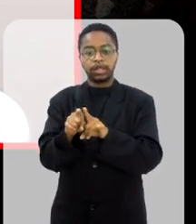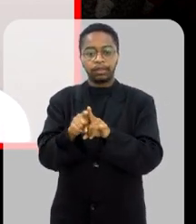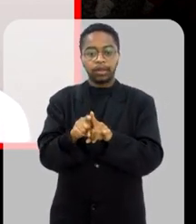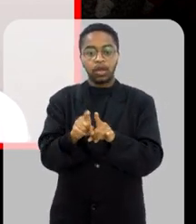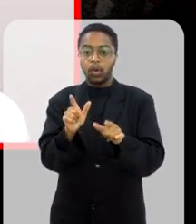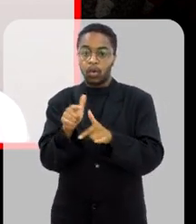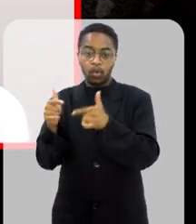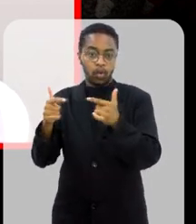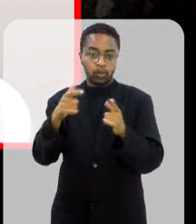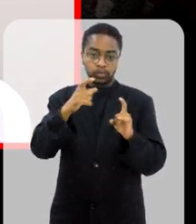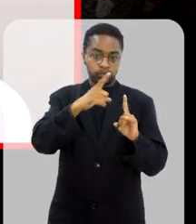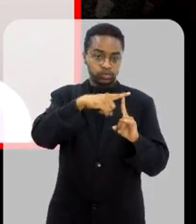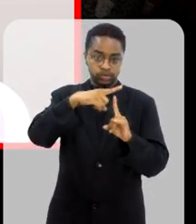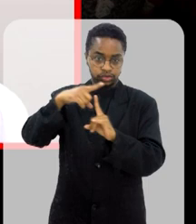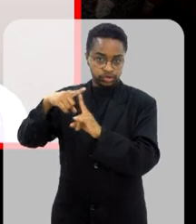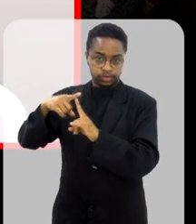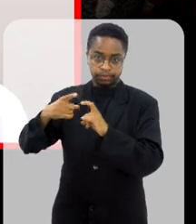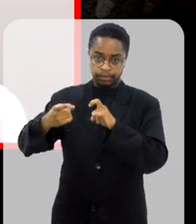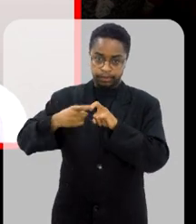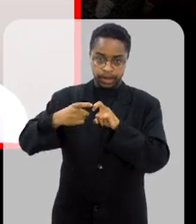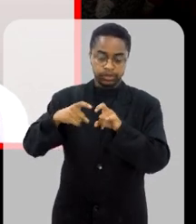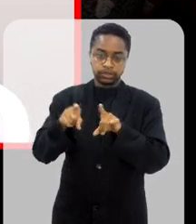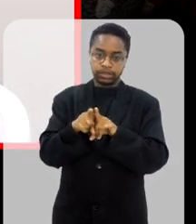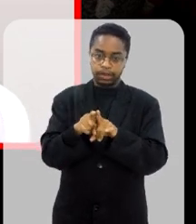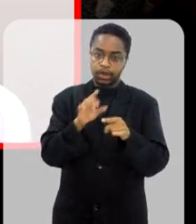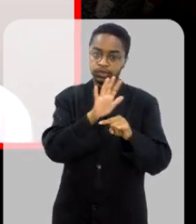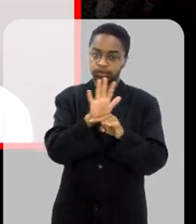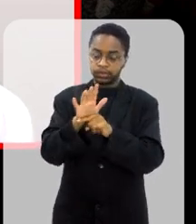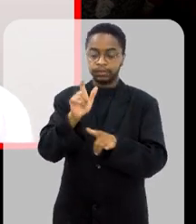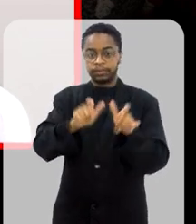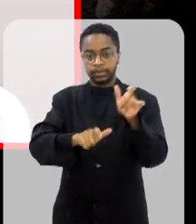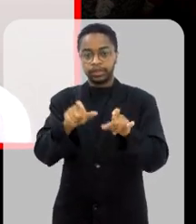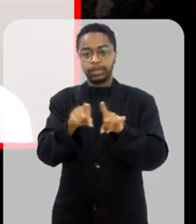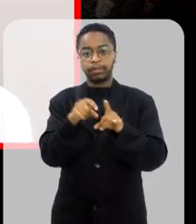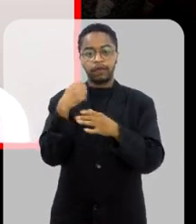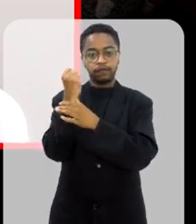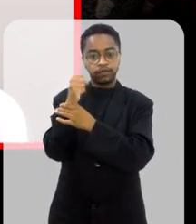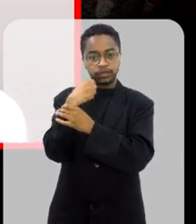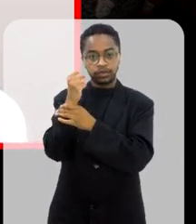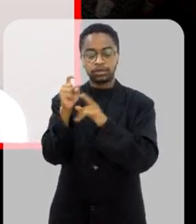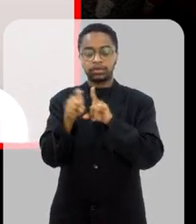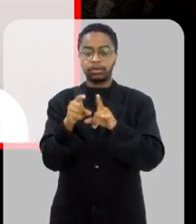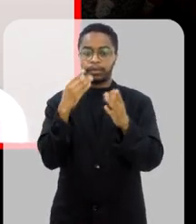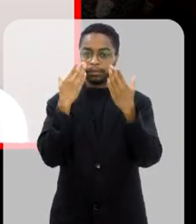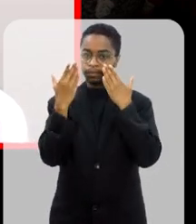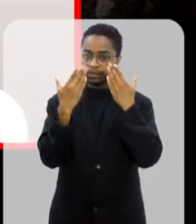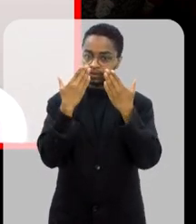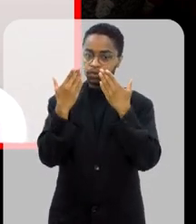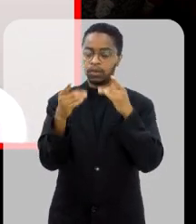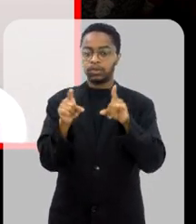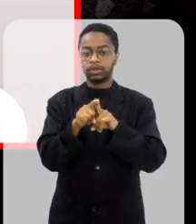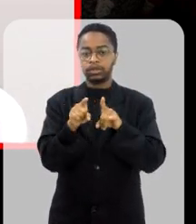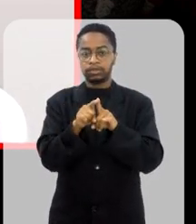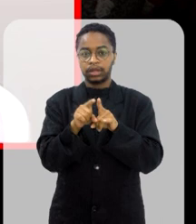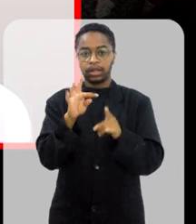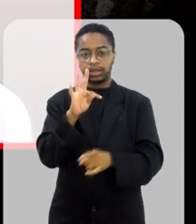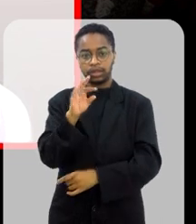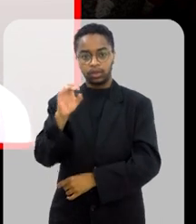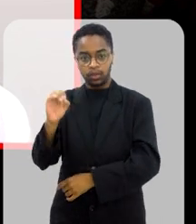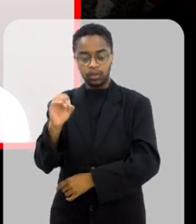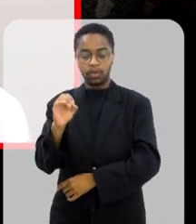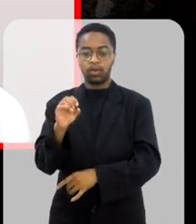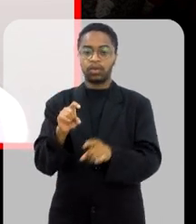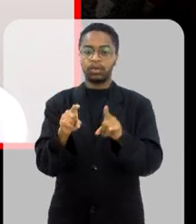parte periférica pode. Eu peguei pacientes que tinham dificuldades, o fisioterapeuta, o psicólogo, o